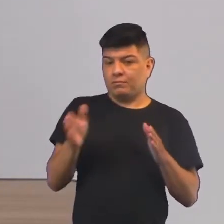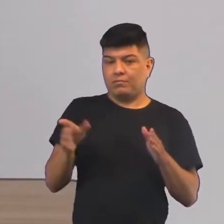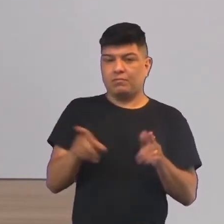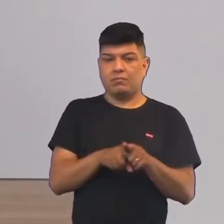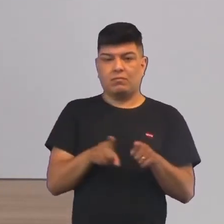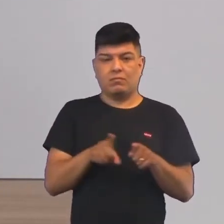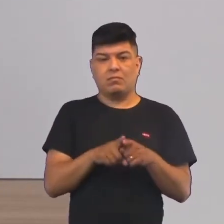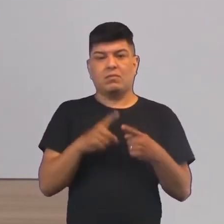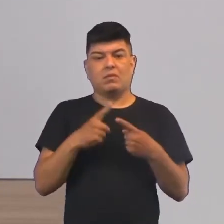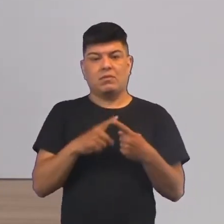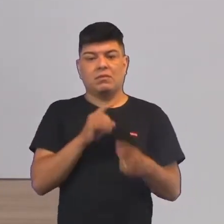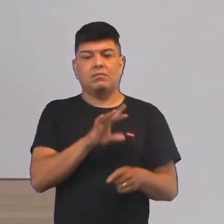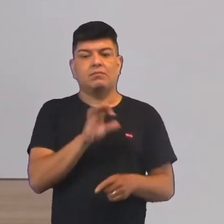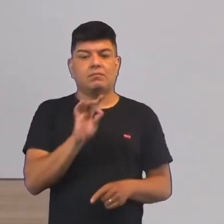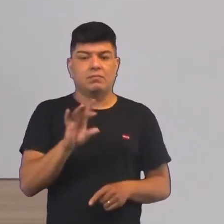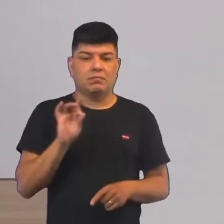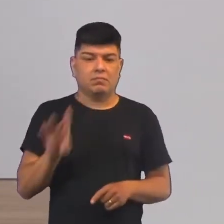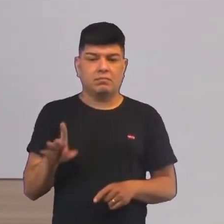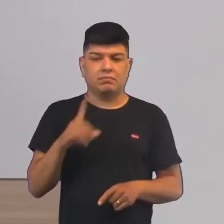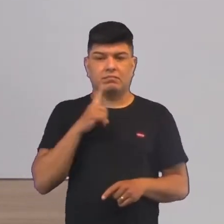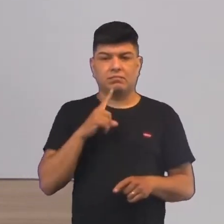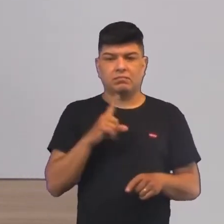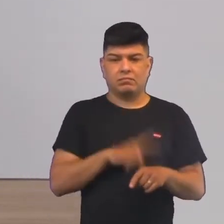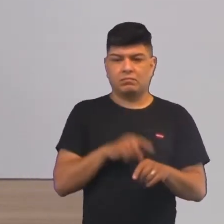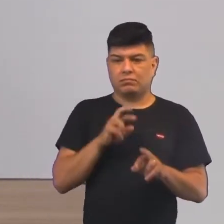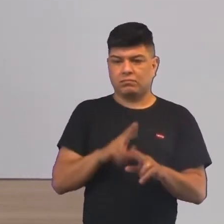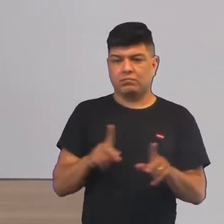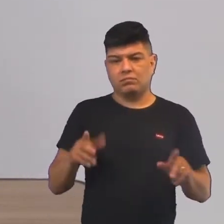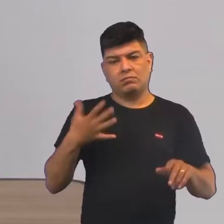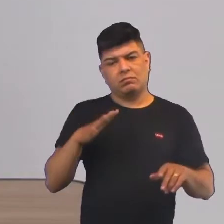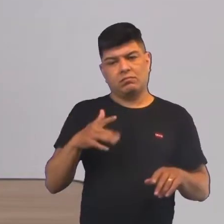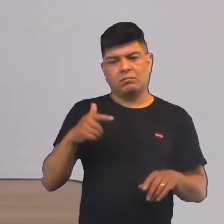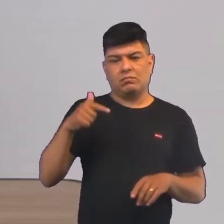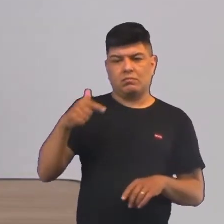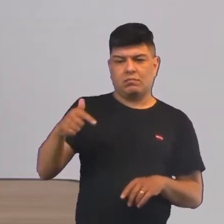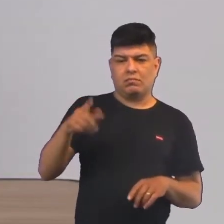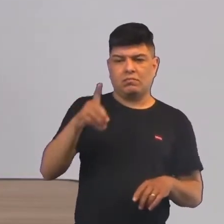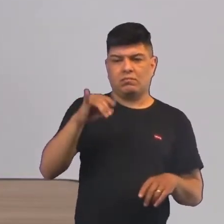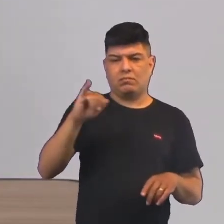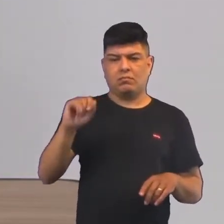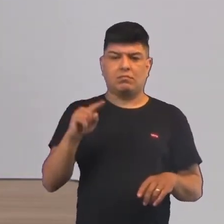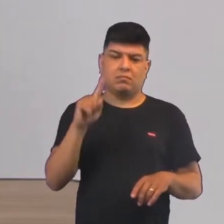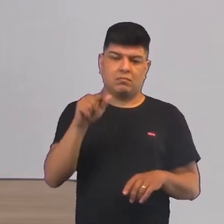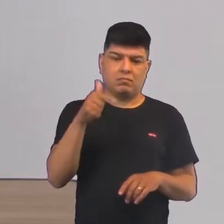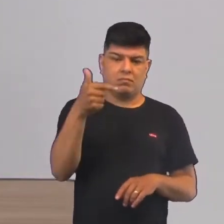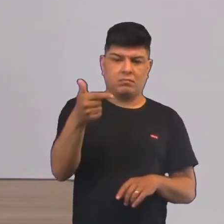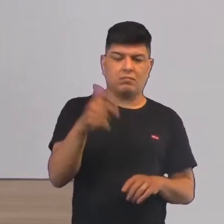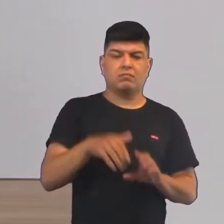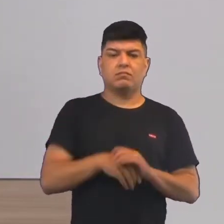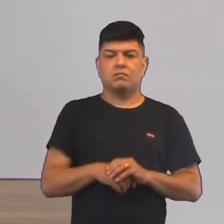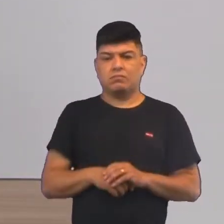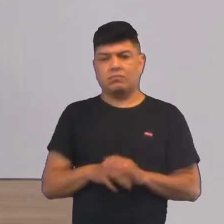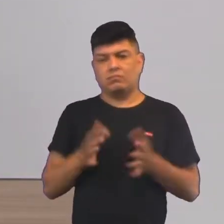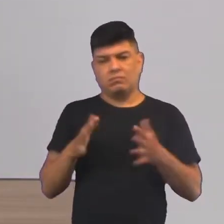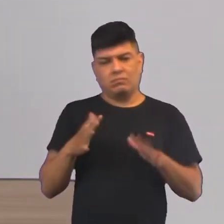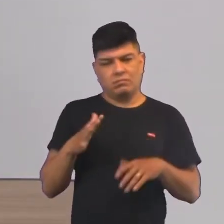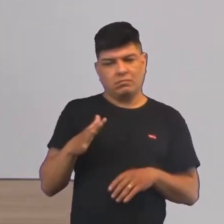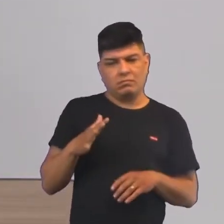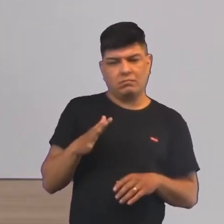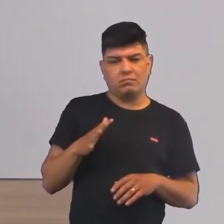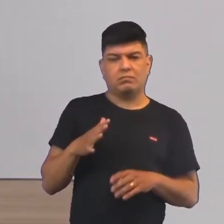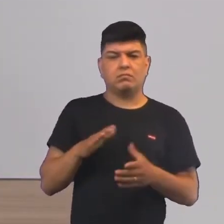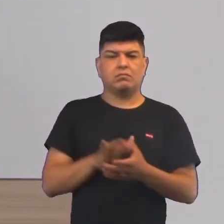marcadas lá, porque cada fase da Lua ela tem um tempo diferente, aproximadamente 7 dias de uma fase para outra, tá? Totalizando